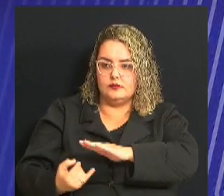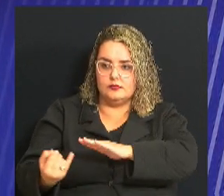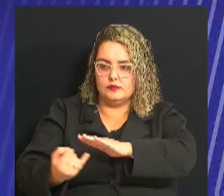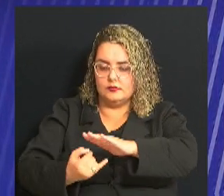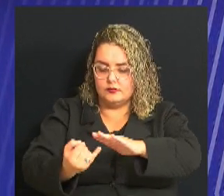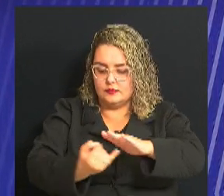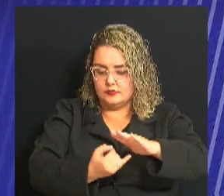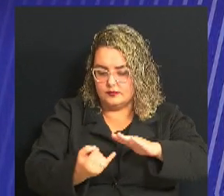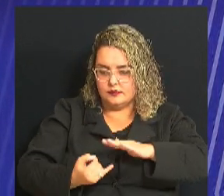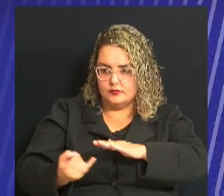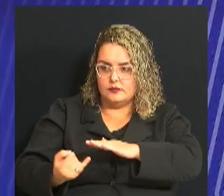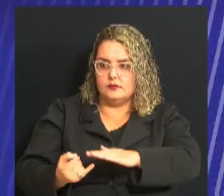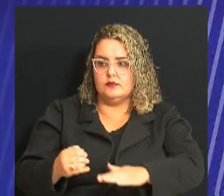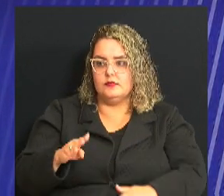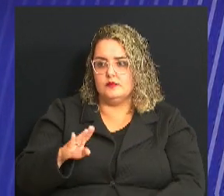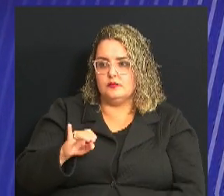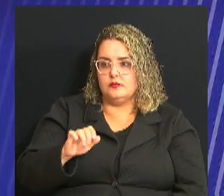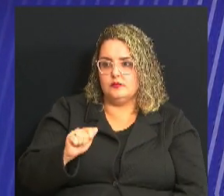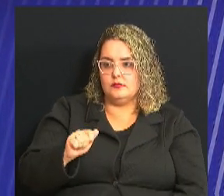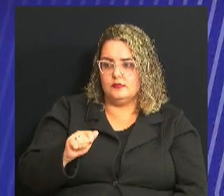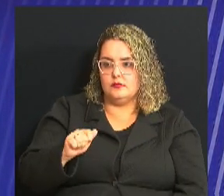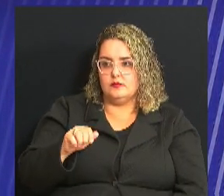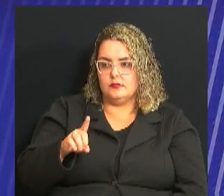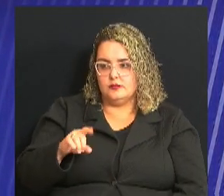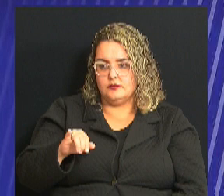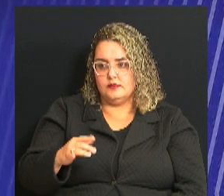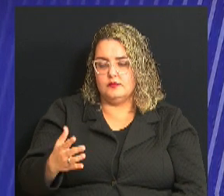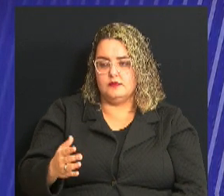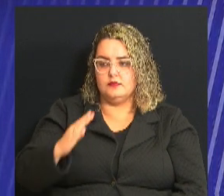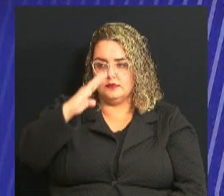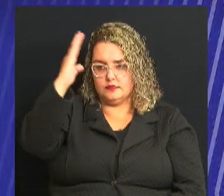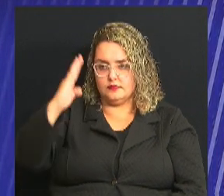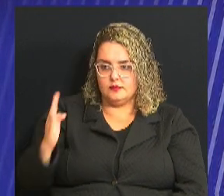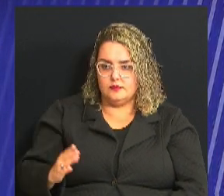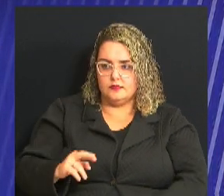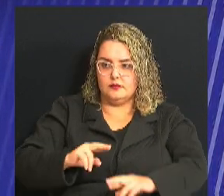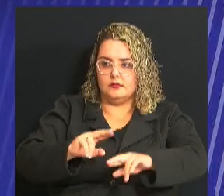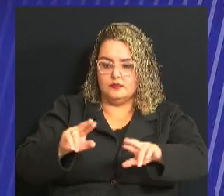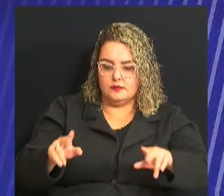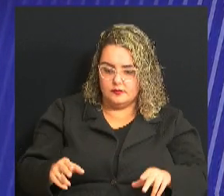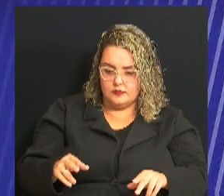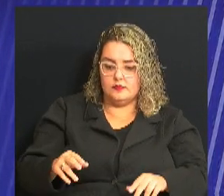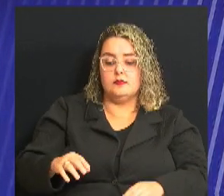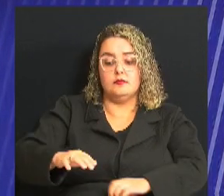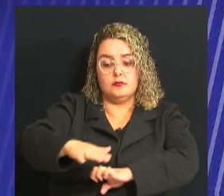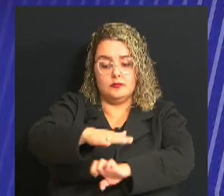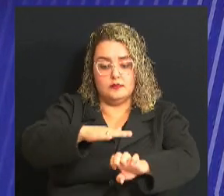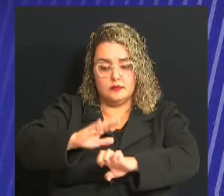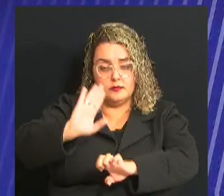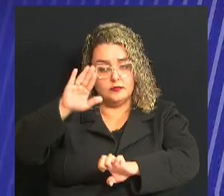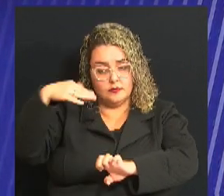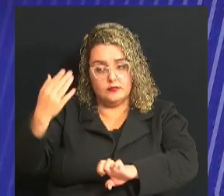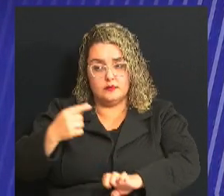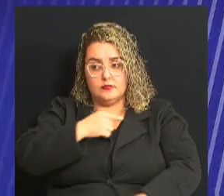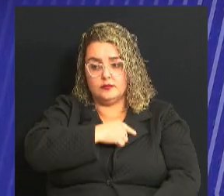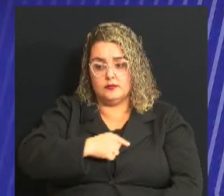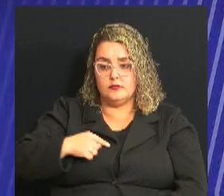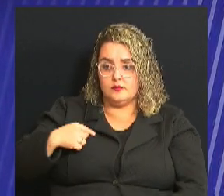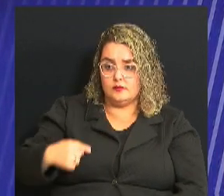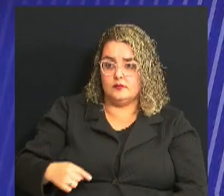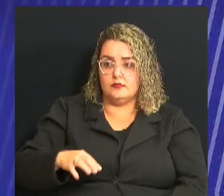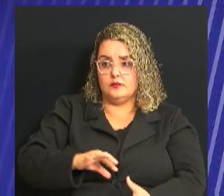institucionais da BID do Brasil, multinacional chinesa, líder mundial em soluções de